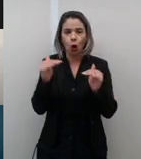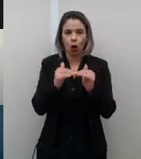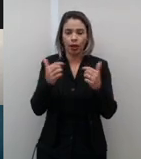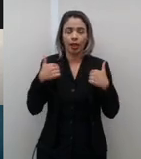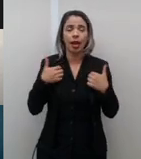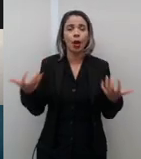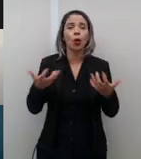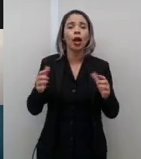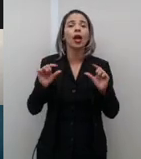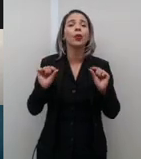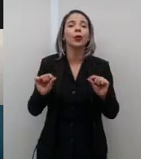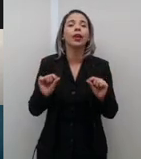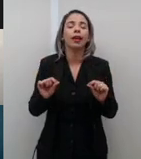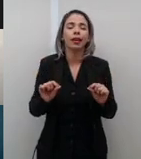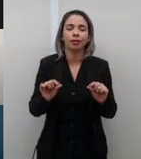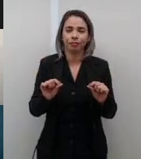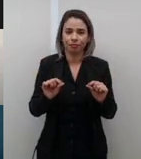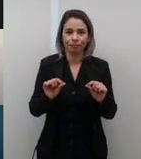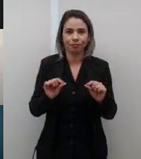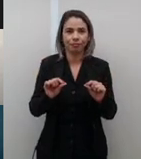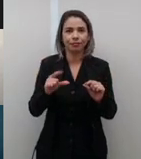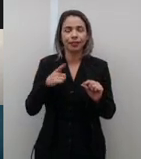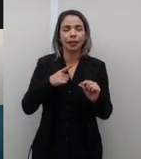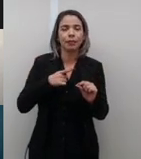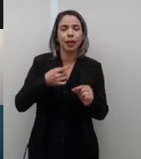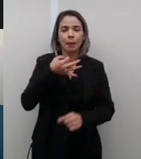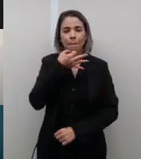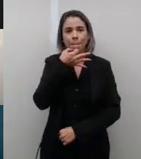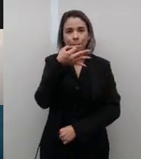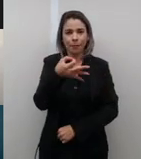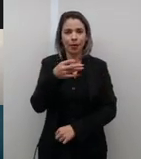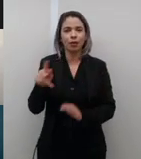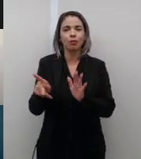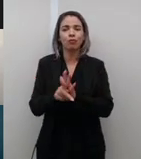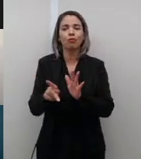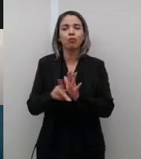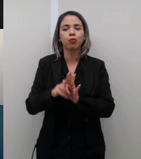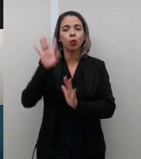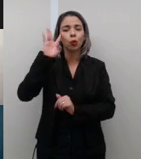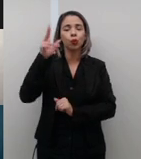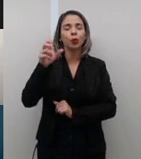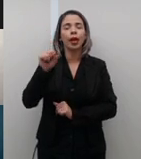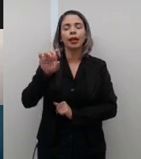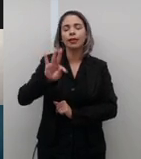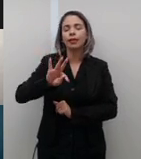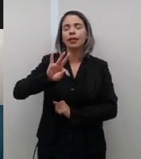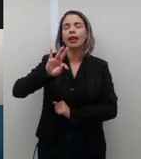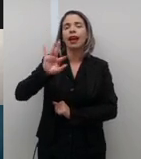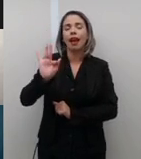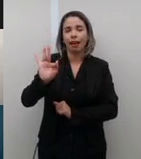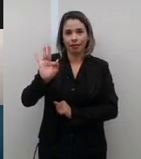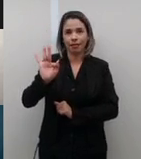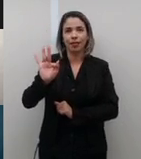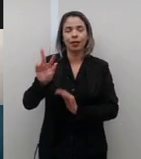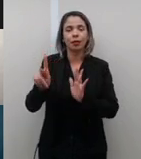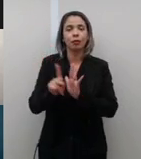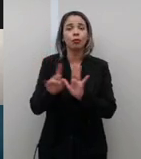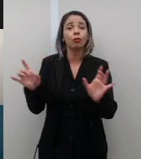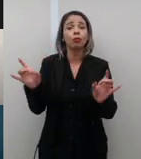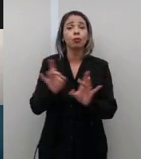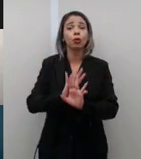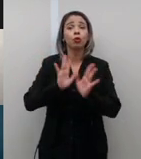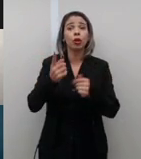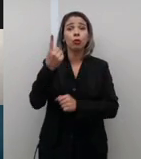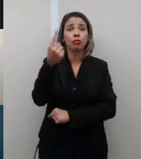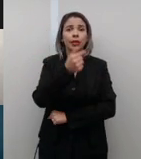presidente, a minha manifestação a respeito de um julgamento do Supremo Tribunal Federal, concluído há exatamente uma semana.